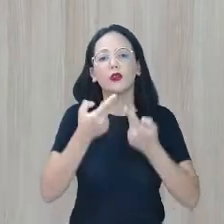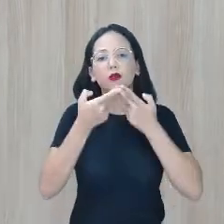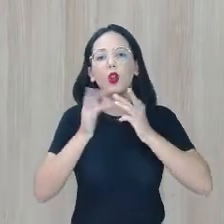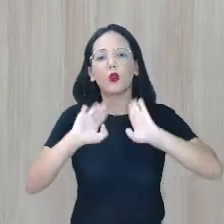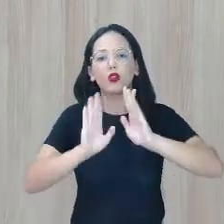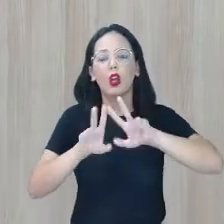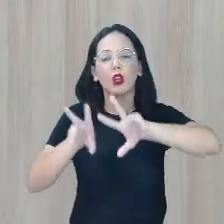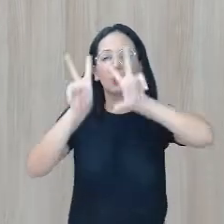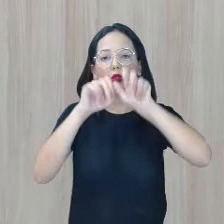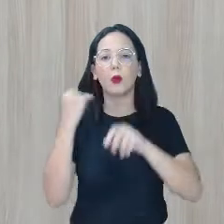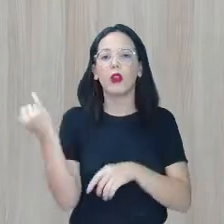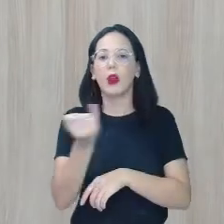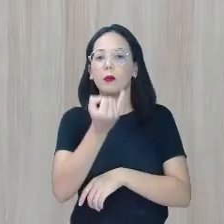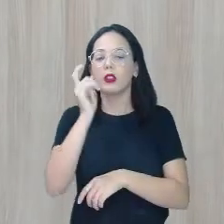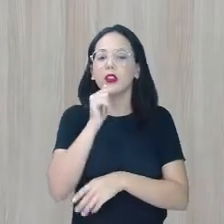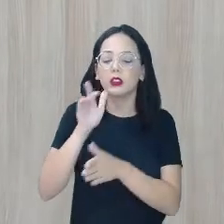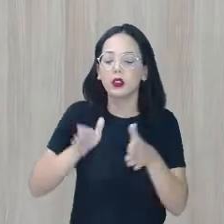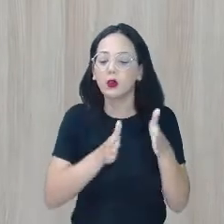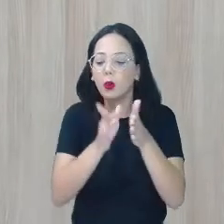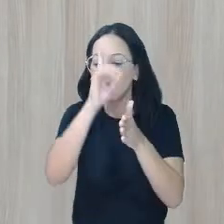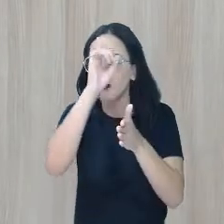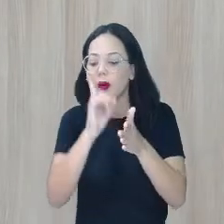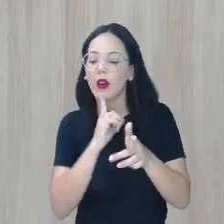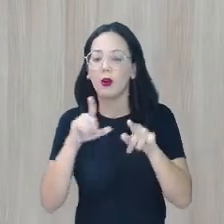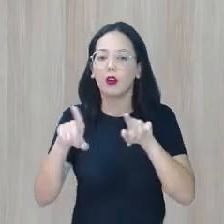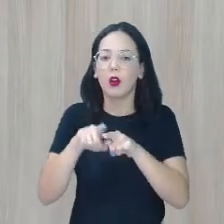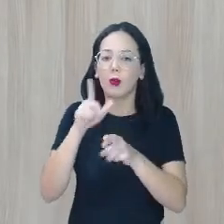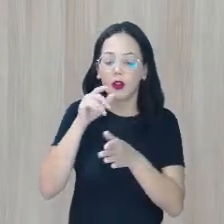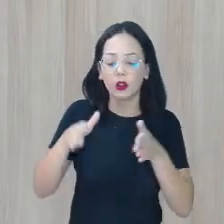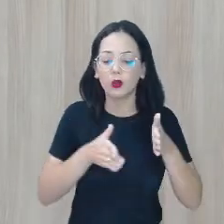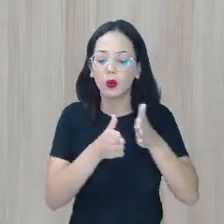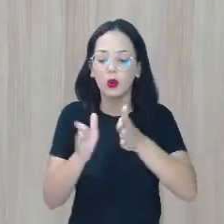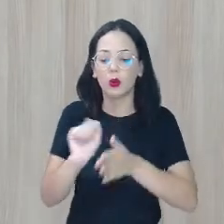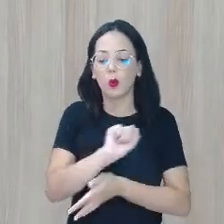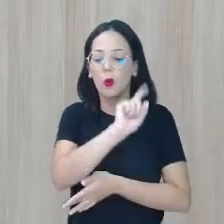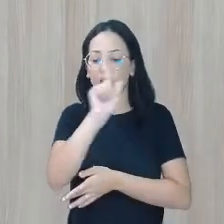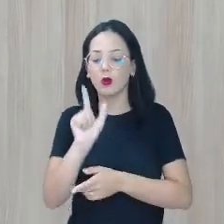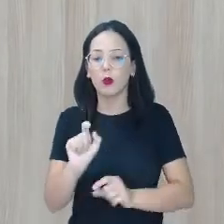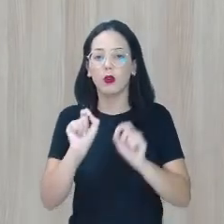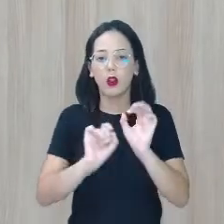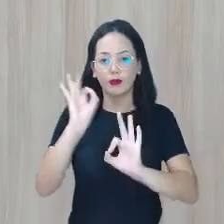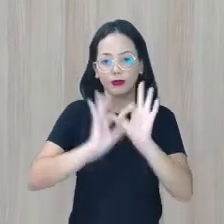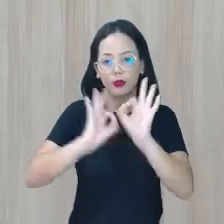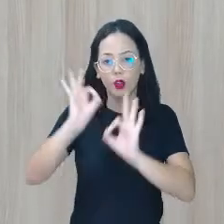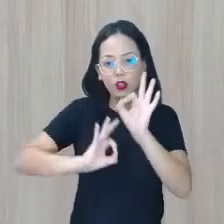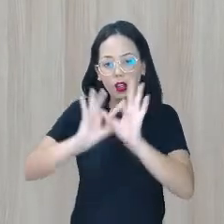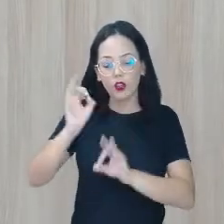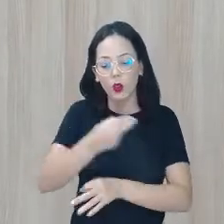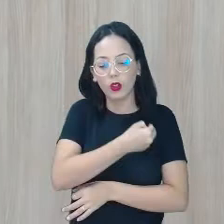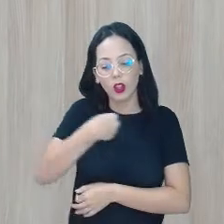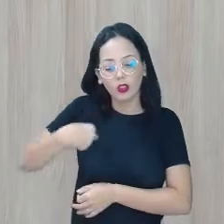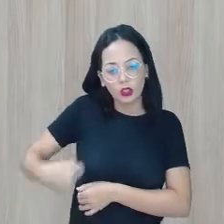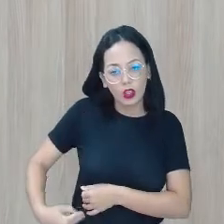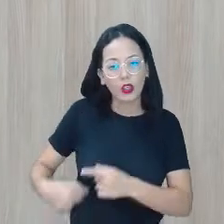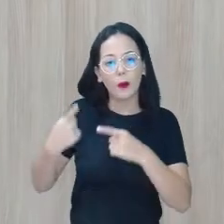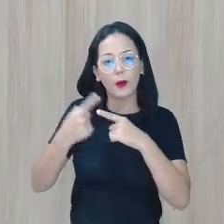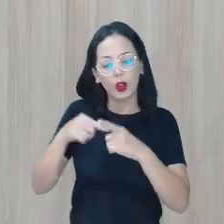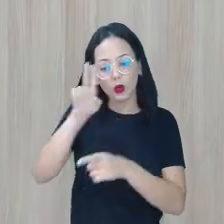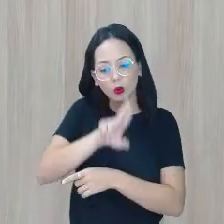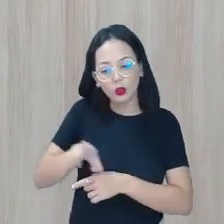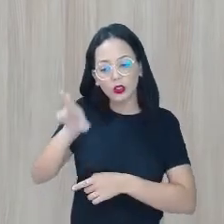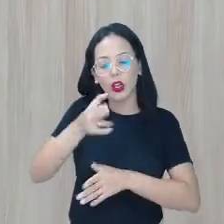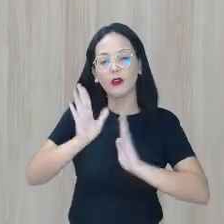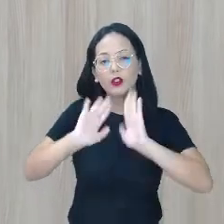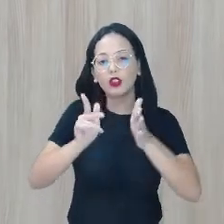né, do Rio Amarelo, né, e do Rio Azul para organização, né, da China. Eles utilizavam, né,